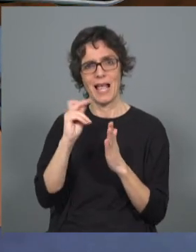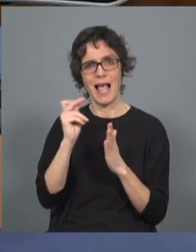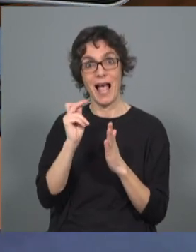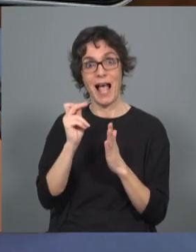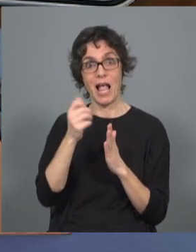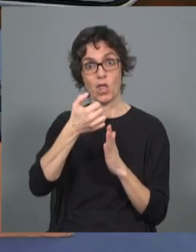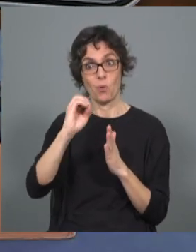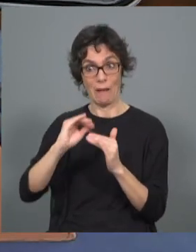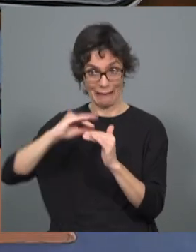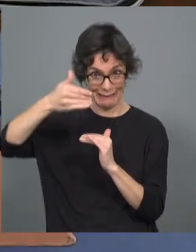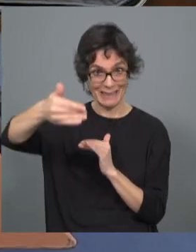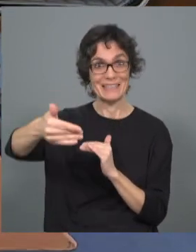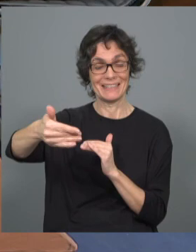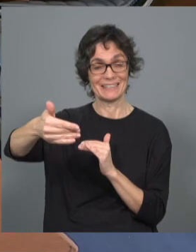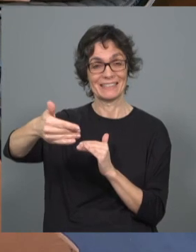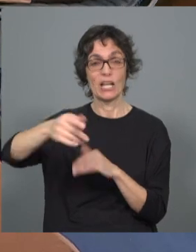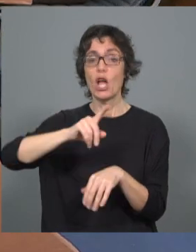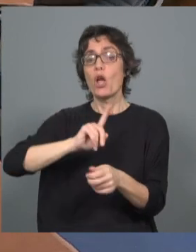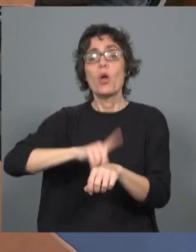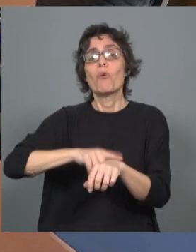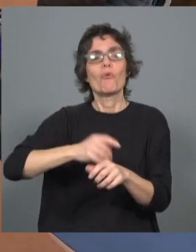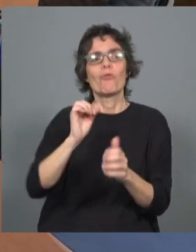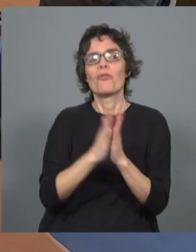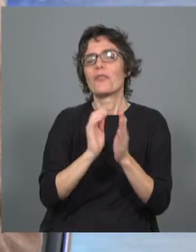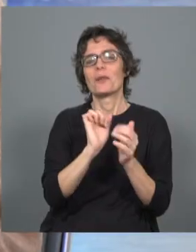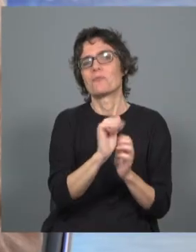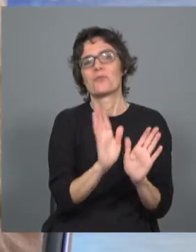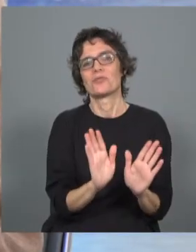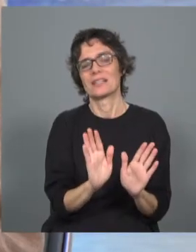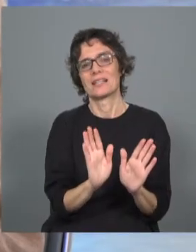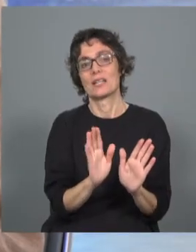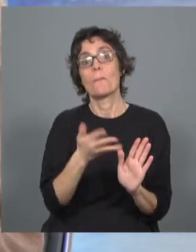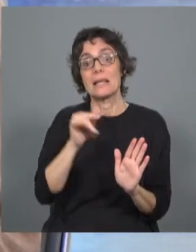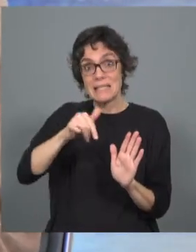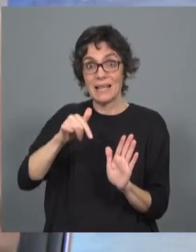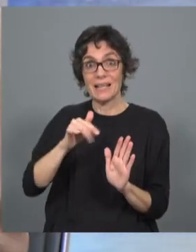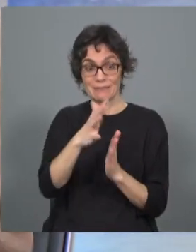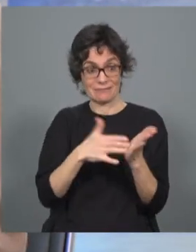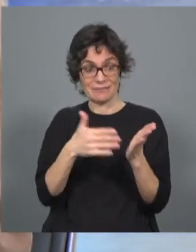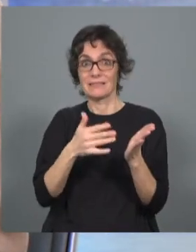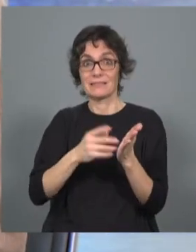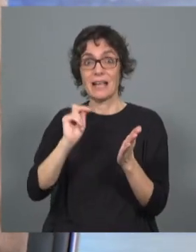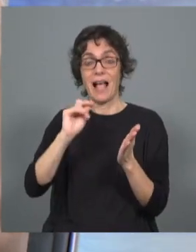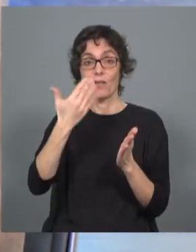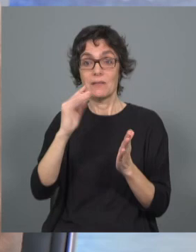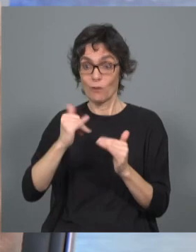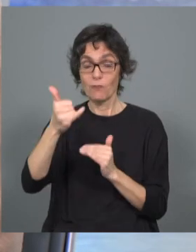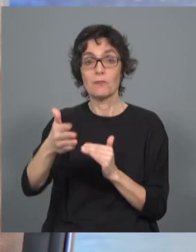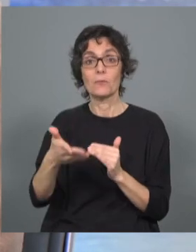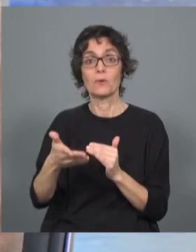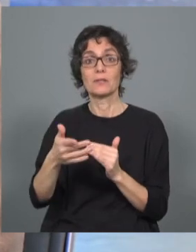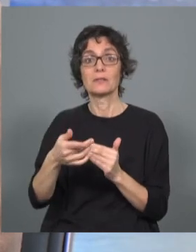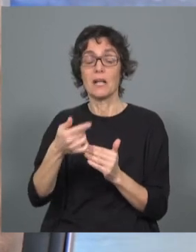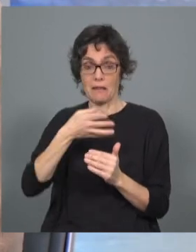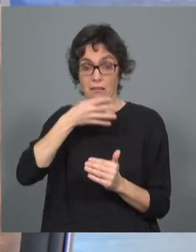tempo lento, necessariamente, e a verdade é que bastaram 5 anos para poder afirmar, não, as coisas